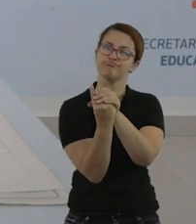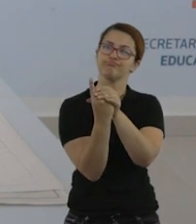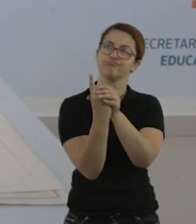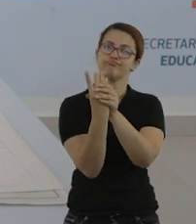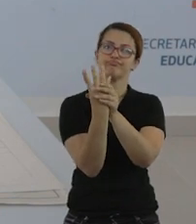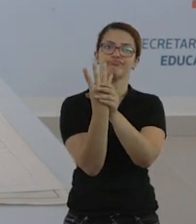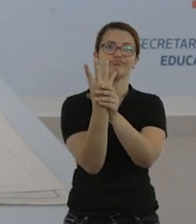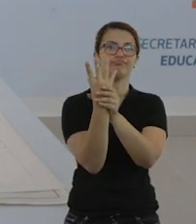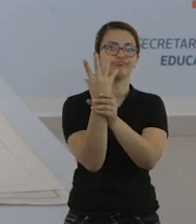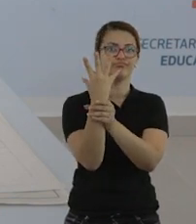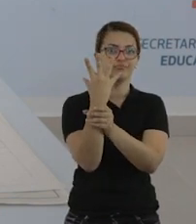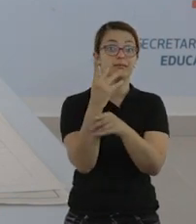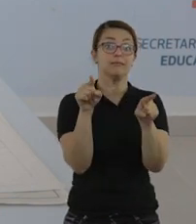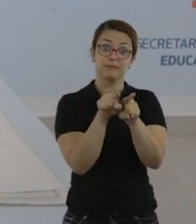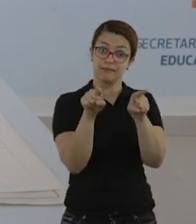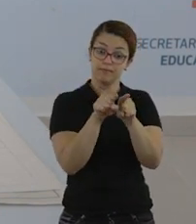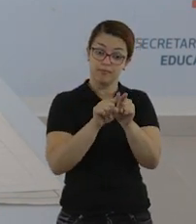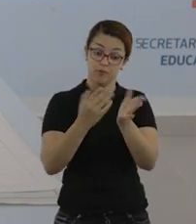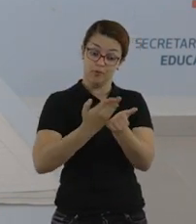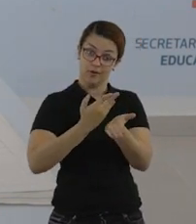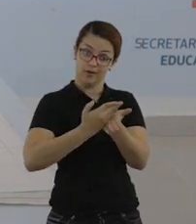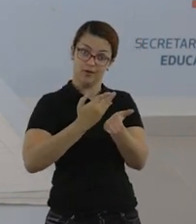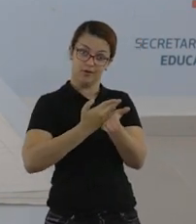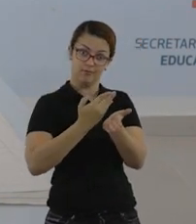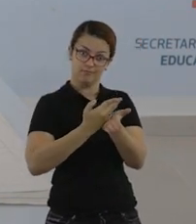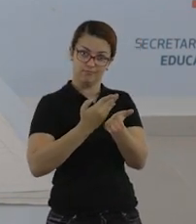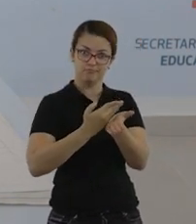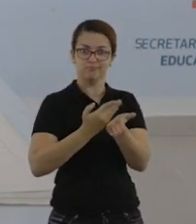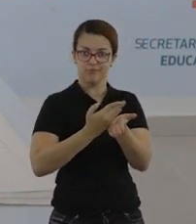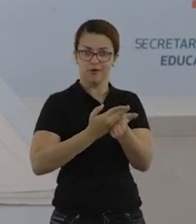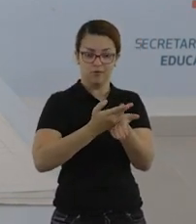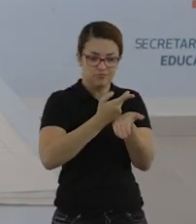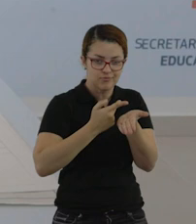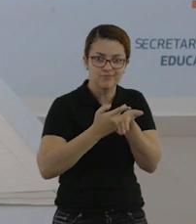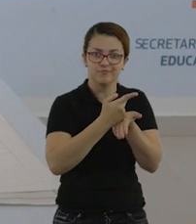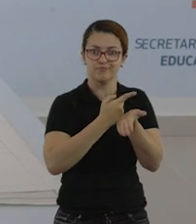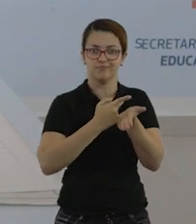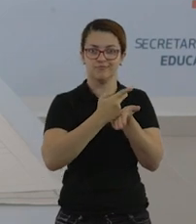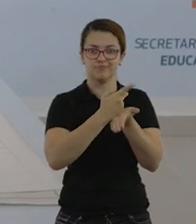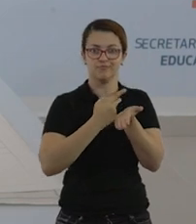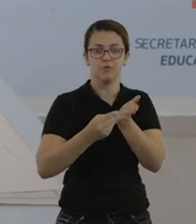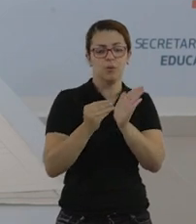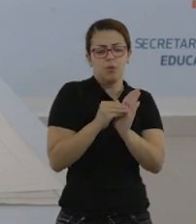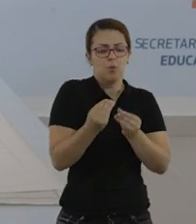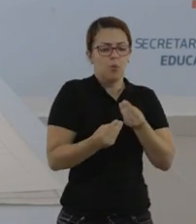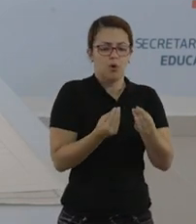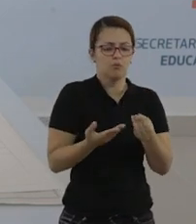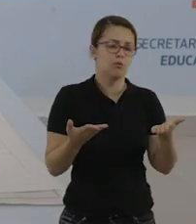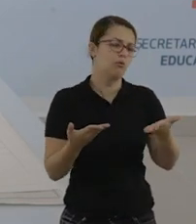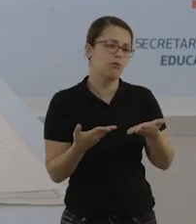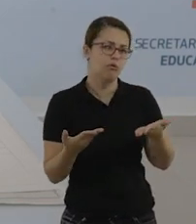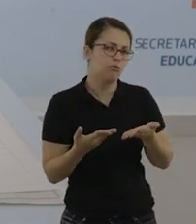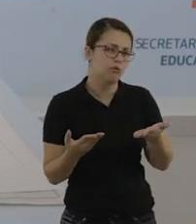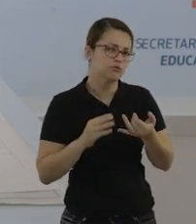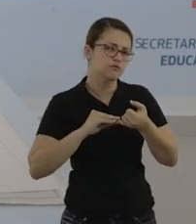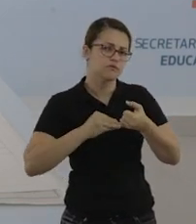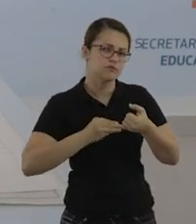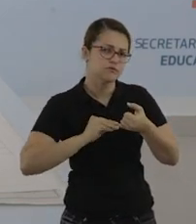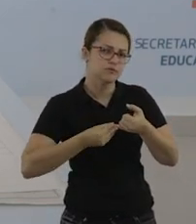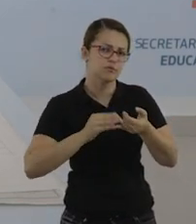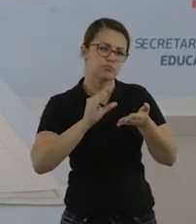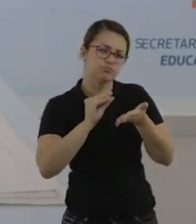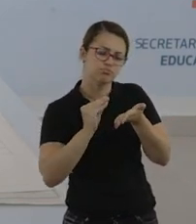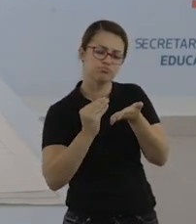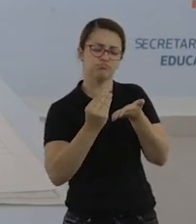aí ela vai poder também estar registrando através do desenho, né? Como que o meu feijãozinho está hoje? Então, ele está ali no algodãozinho, ainda